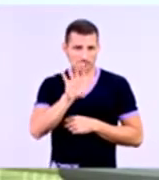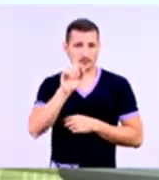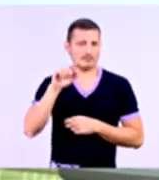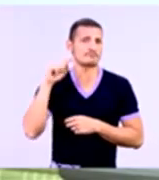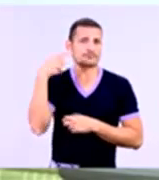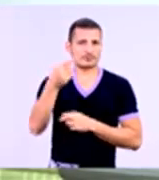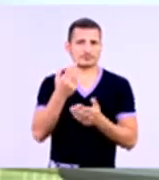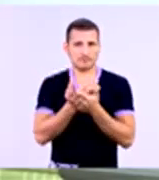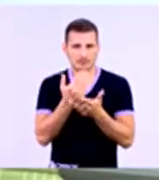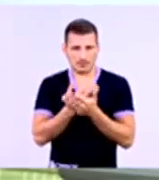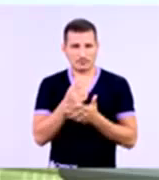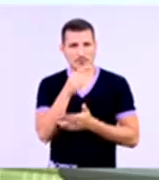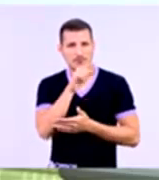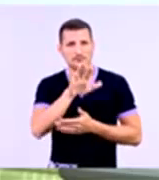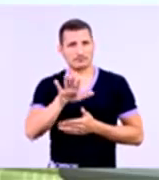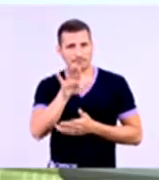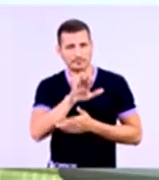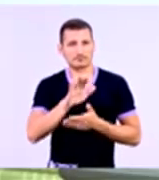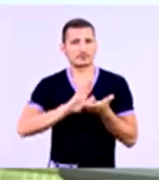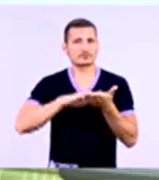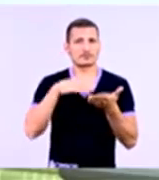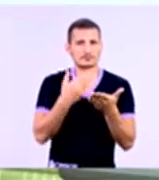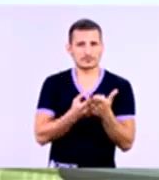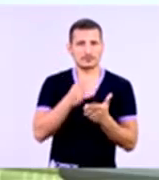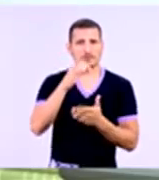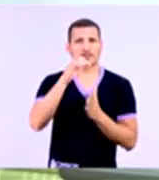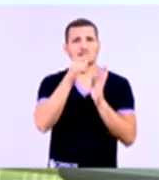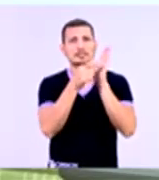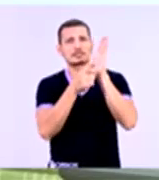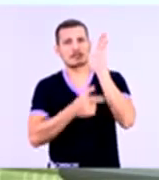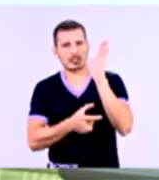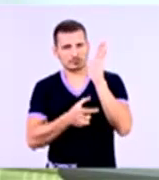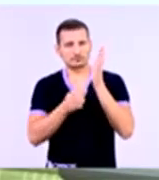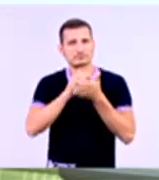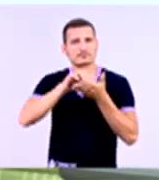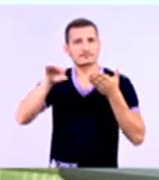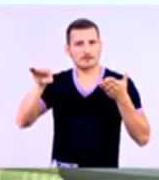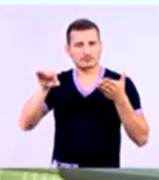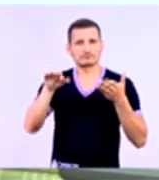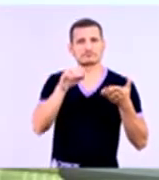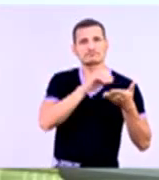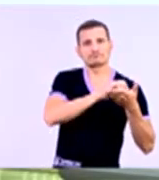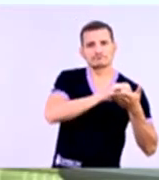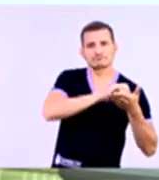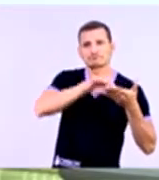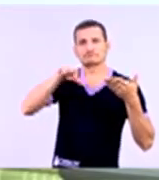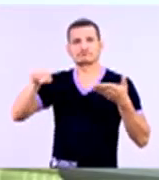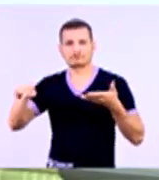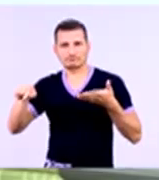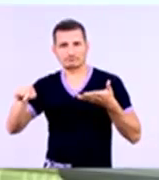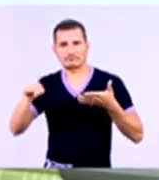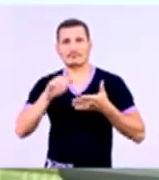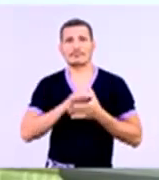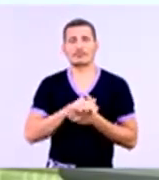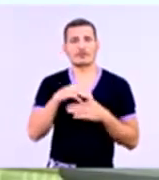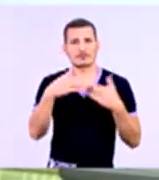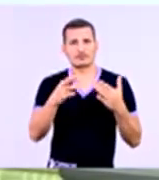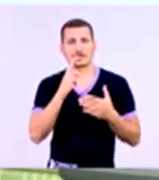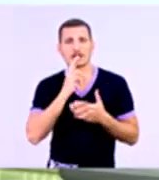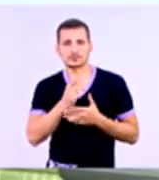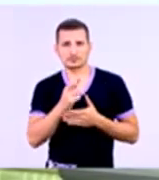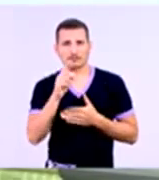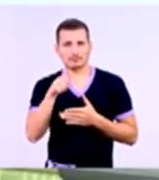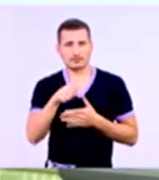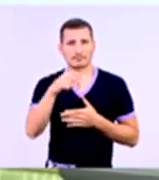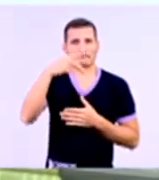aula, lá pela interface para interpretar os dados que estão sendo enviados de um lado para o outro. Então, o resultado é